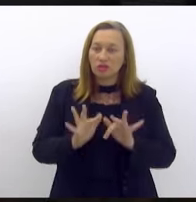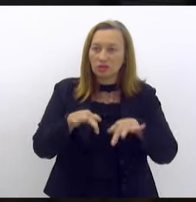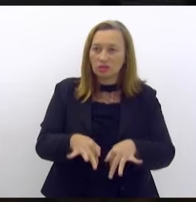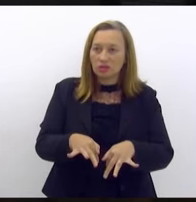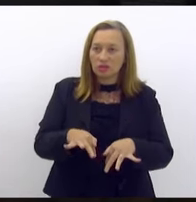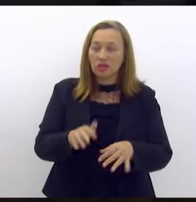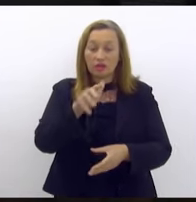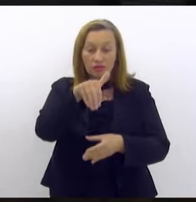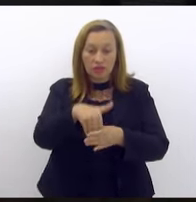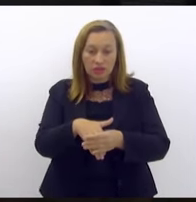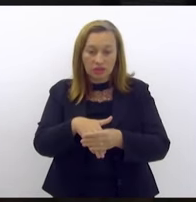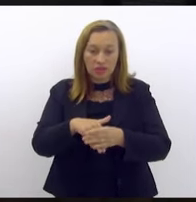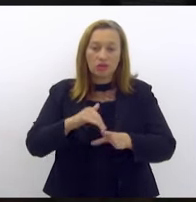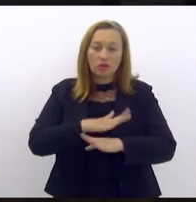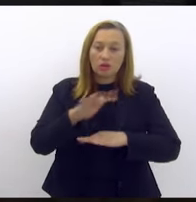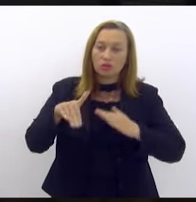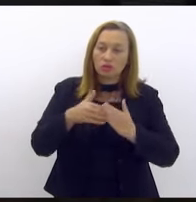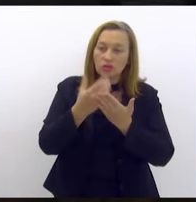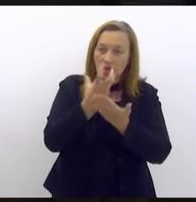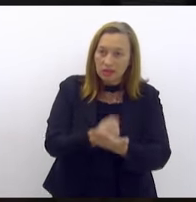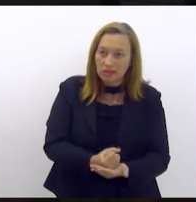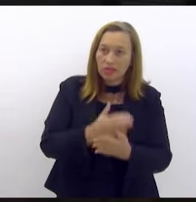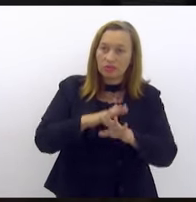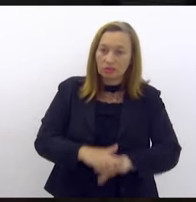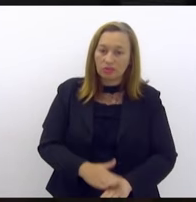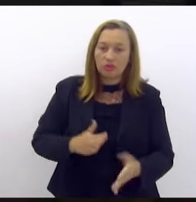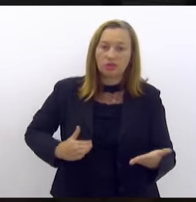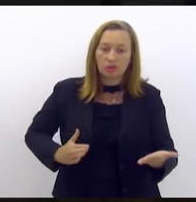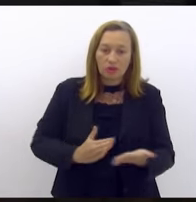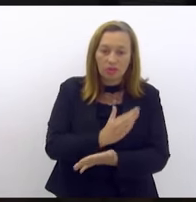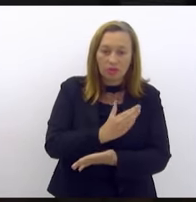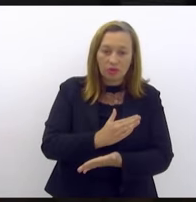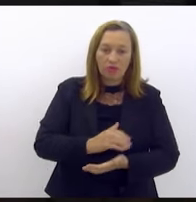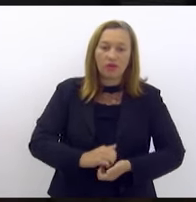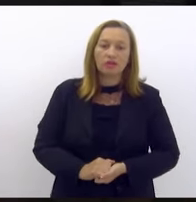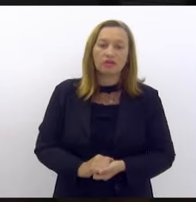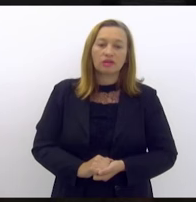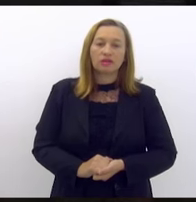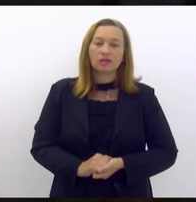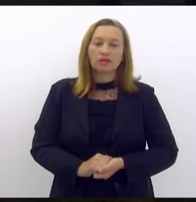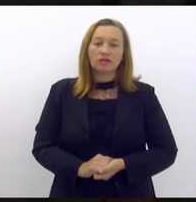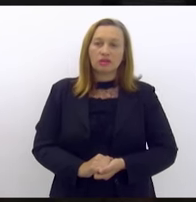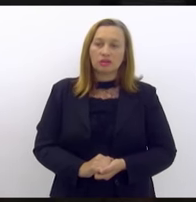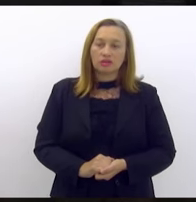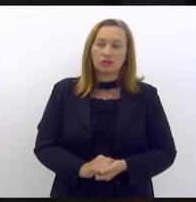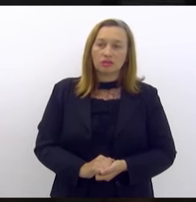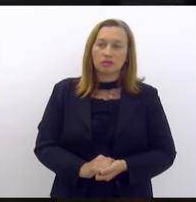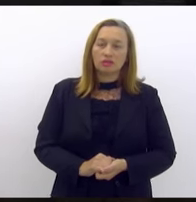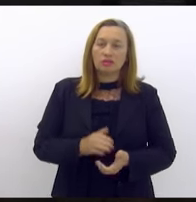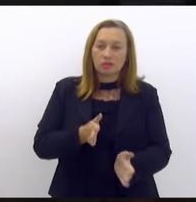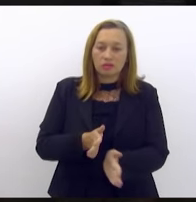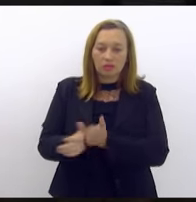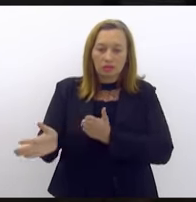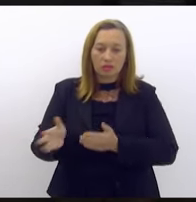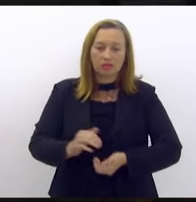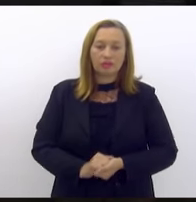encerrada a discussão. Em votação, os senhores que aprovam permaneçam como estão. Aprovado, vai